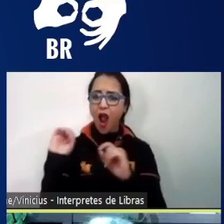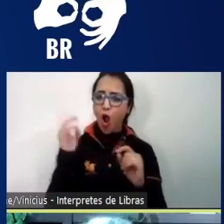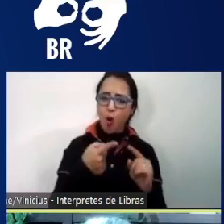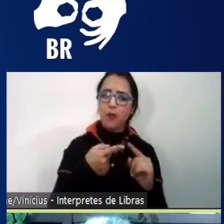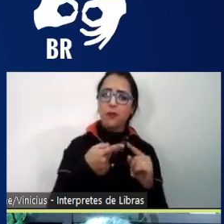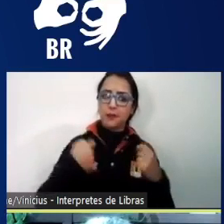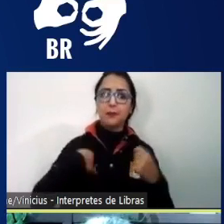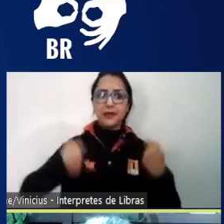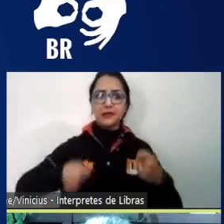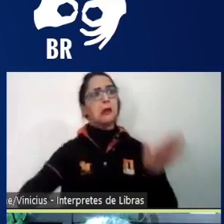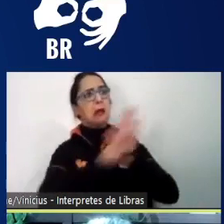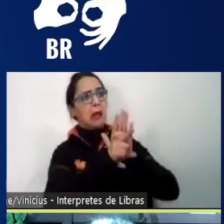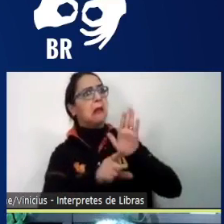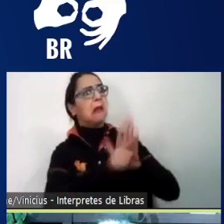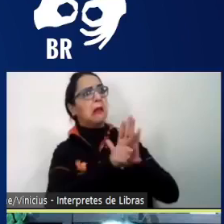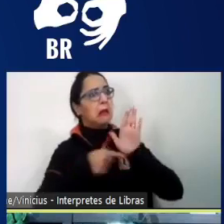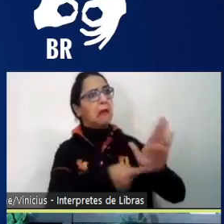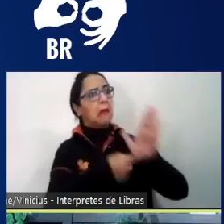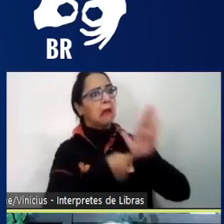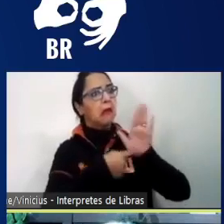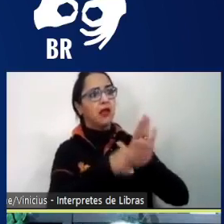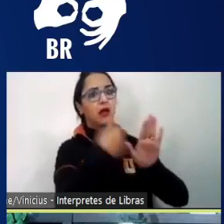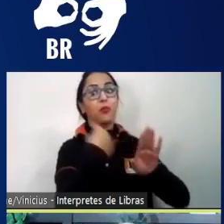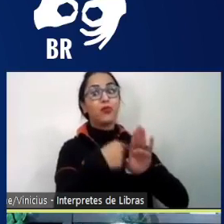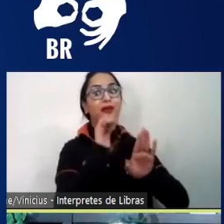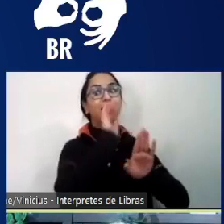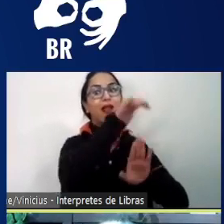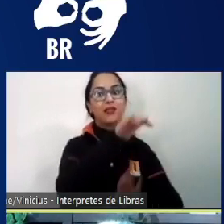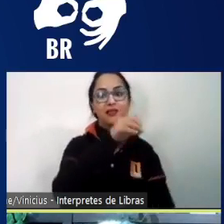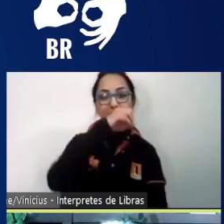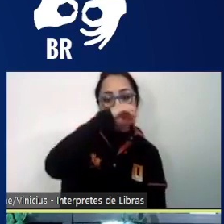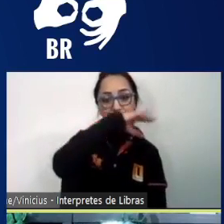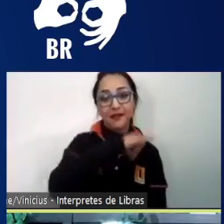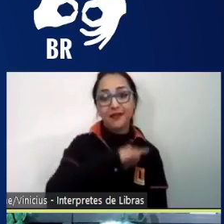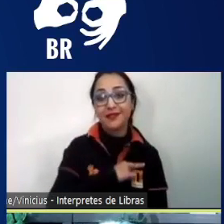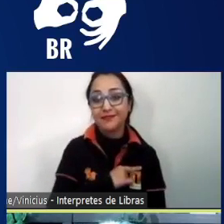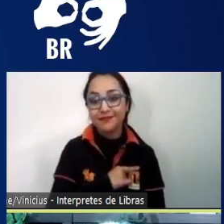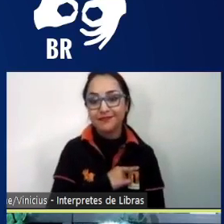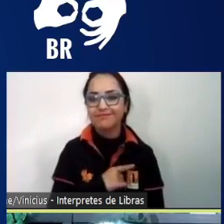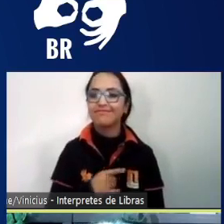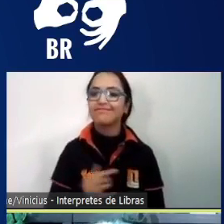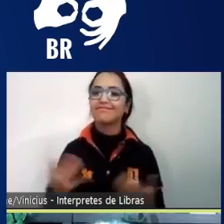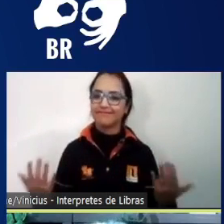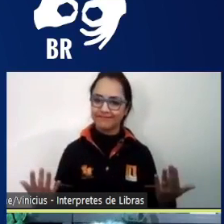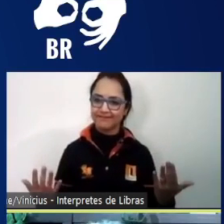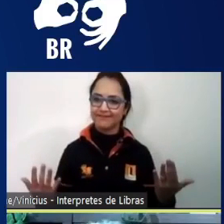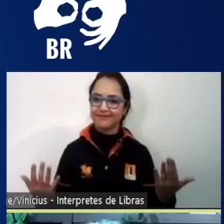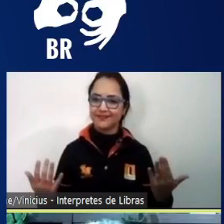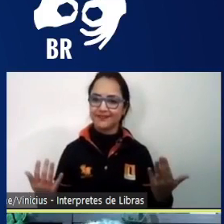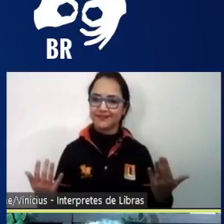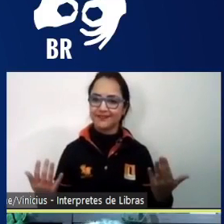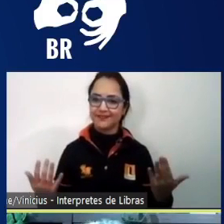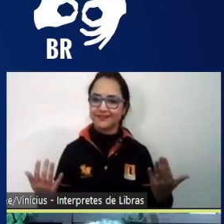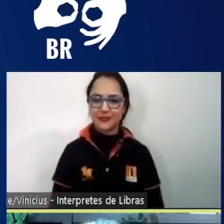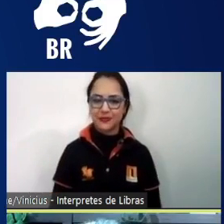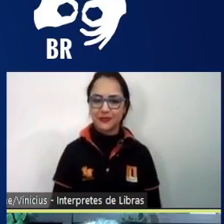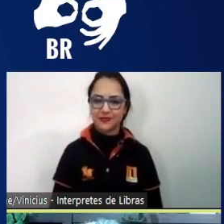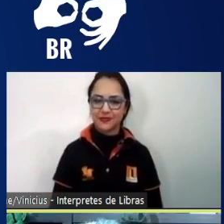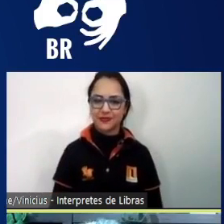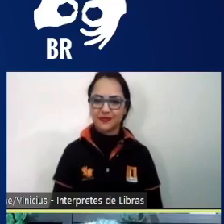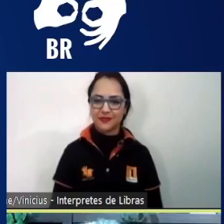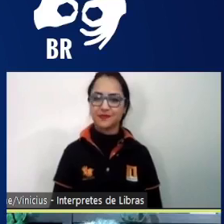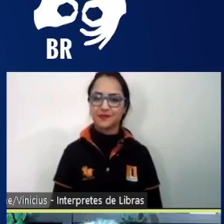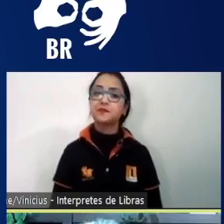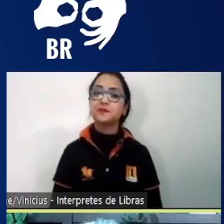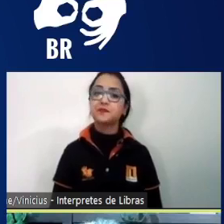inclusão aconteça? Então, é nesse nível que eu acredito que a gente tenha que ter espaços como